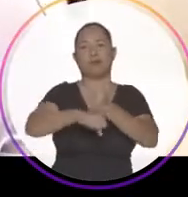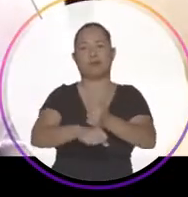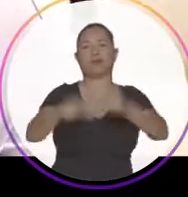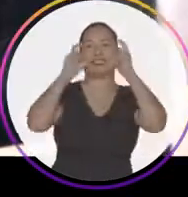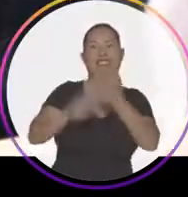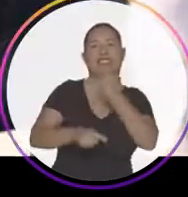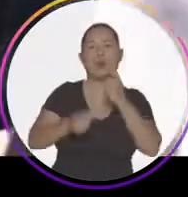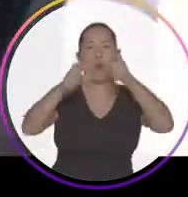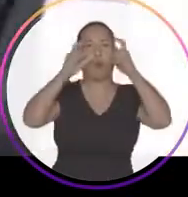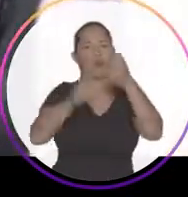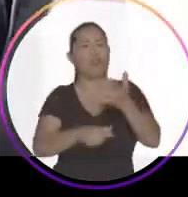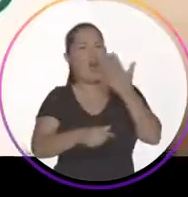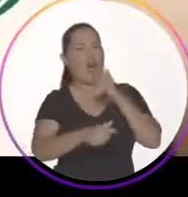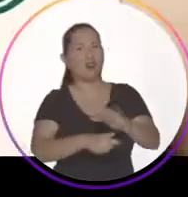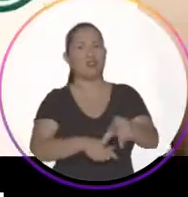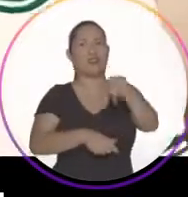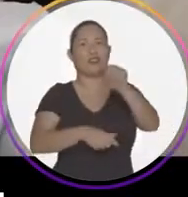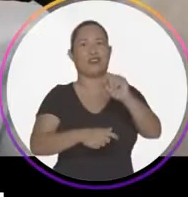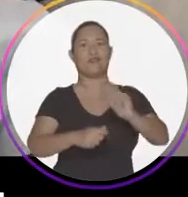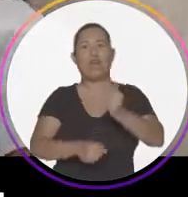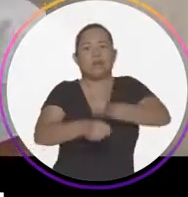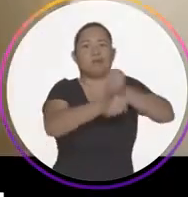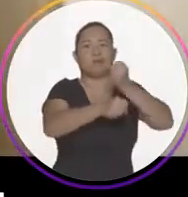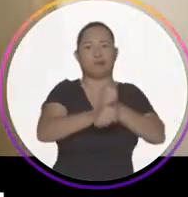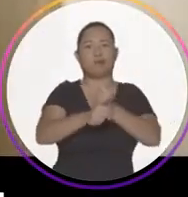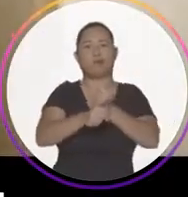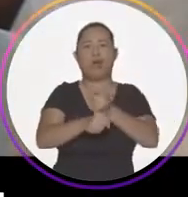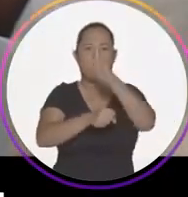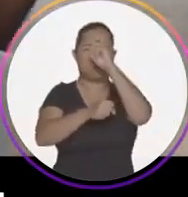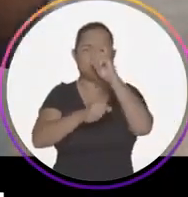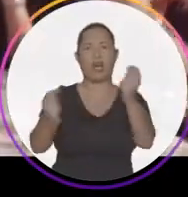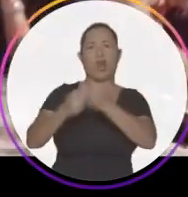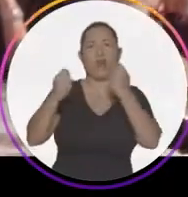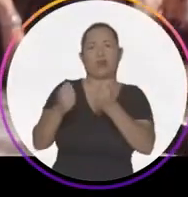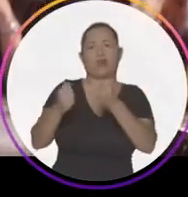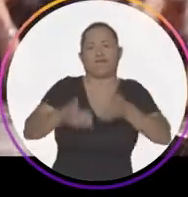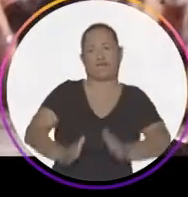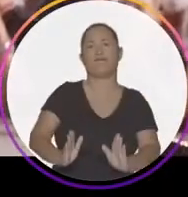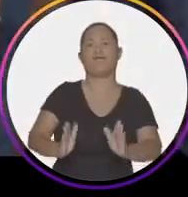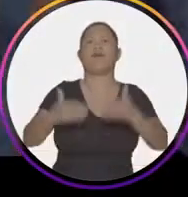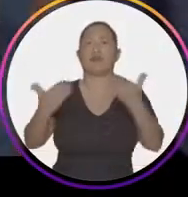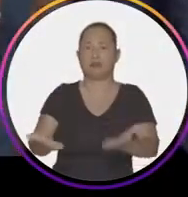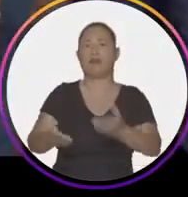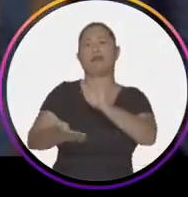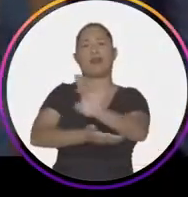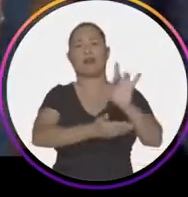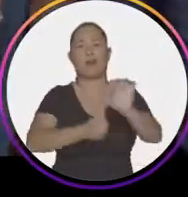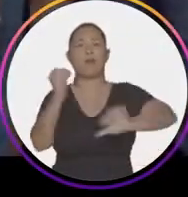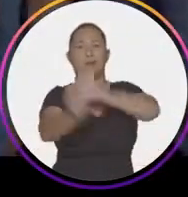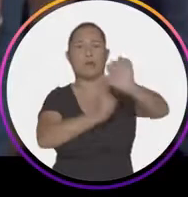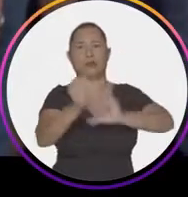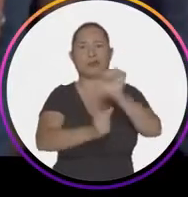dentista oculista e o óculos que a criança escolhia construímos o maternidade Nova em Caruaru só se podemos transformar